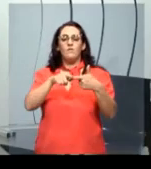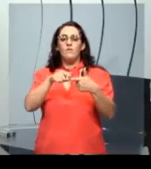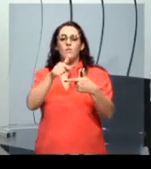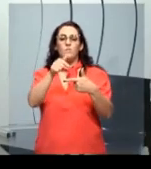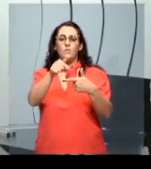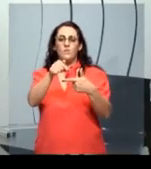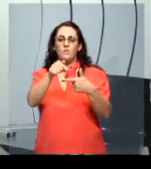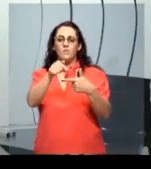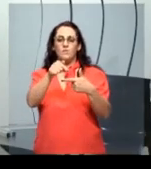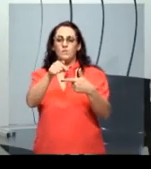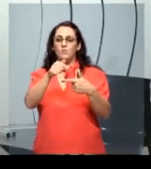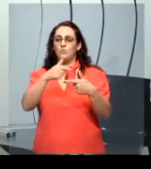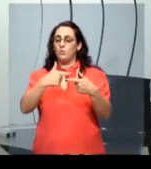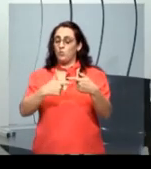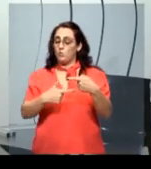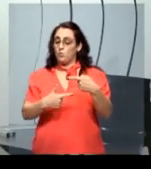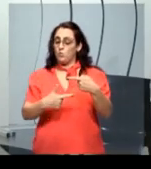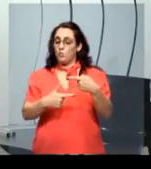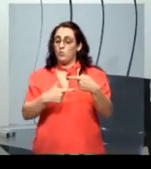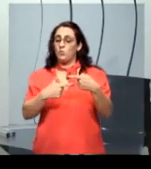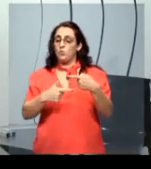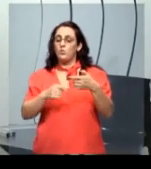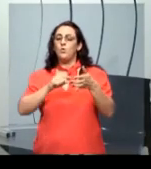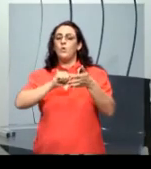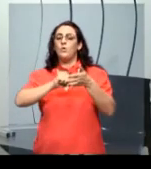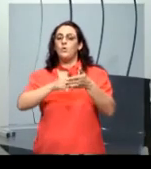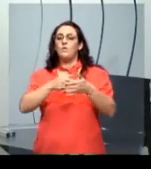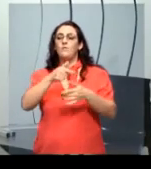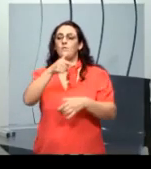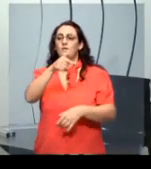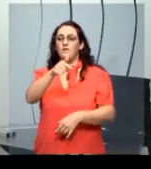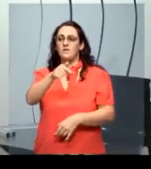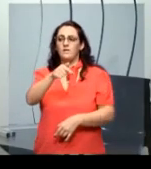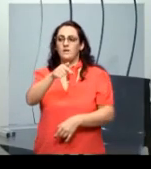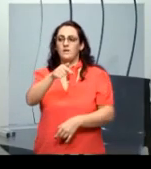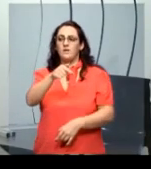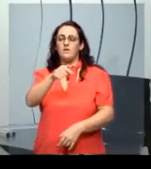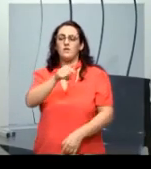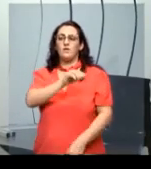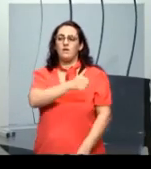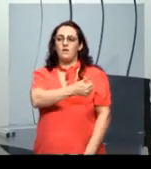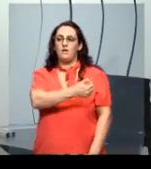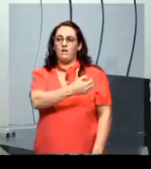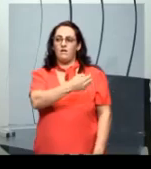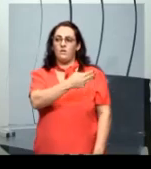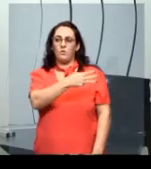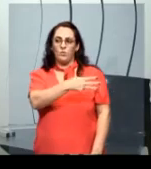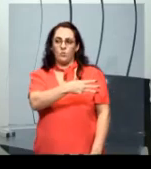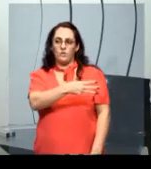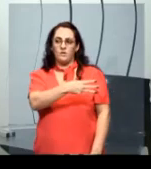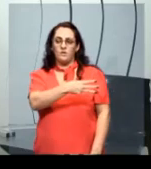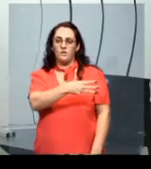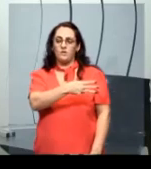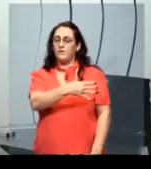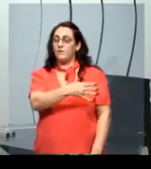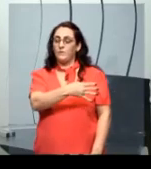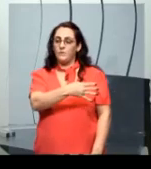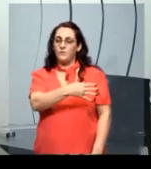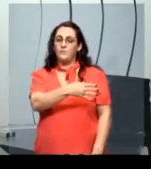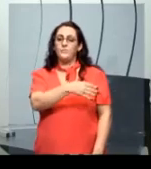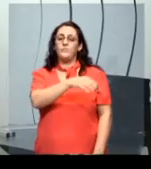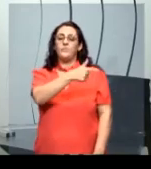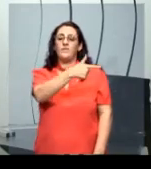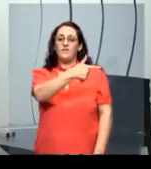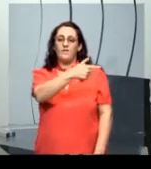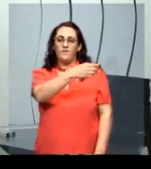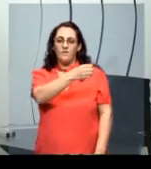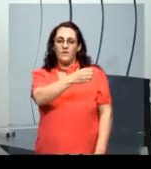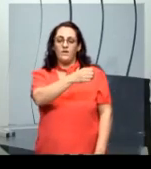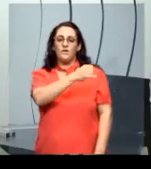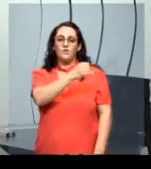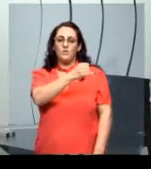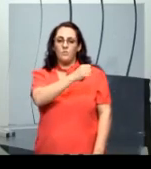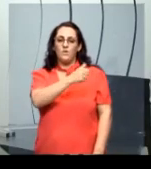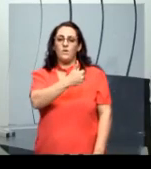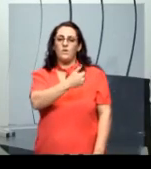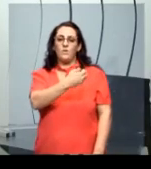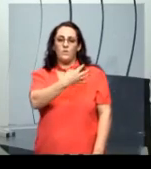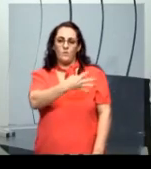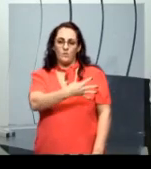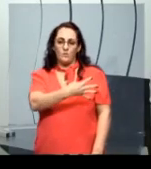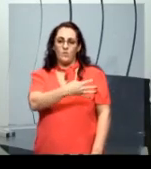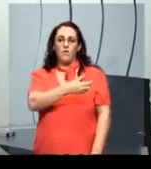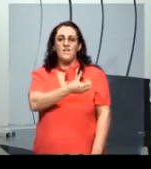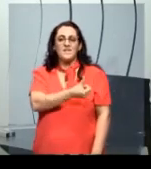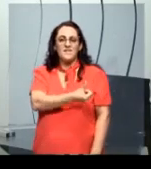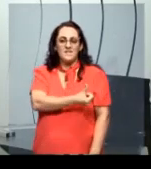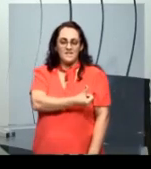7, 2. 2 vezes 7, 14. 20 menos